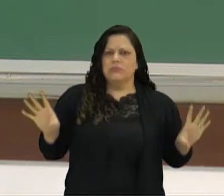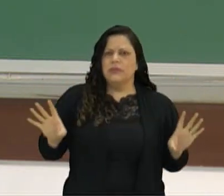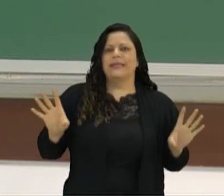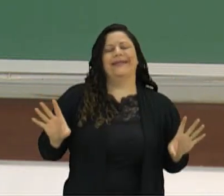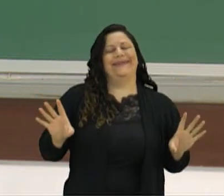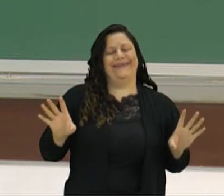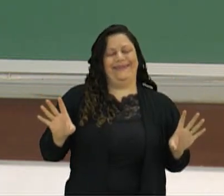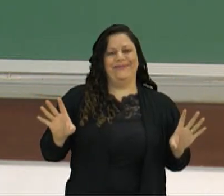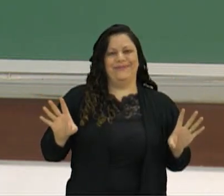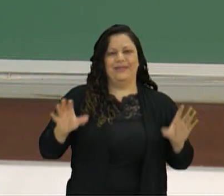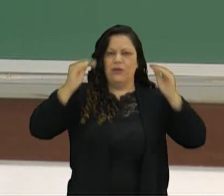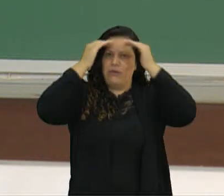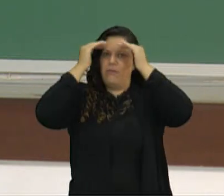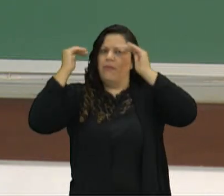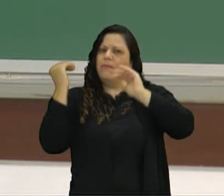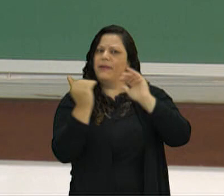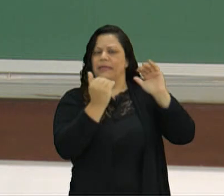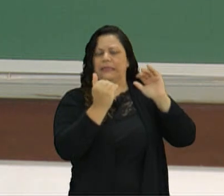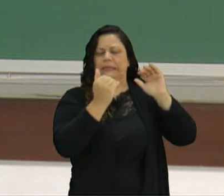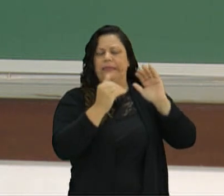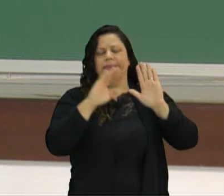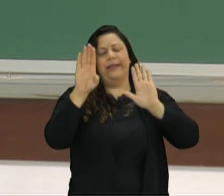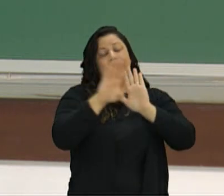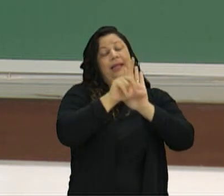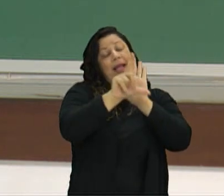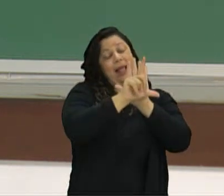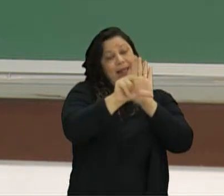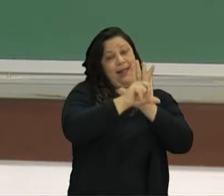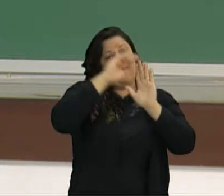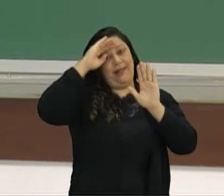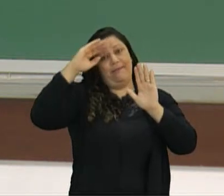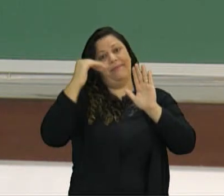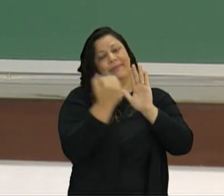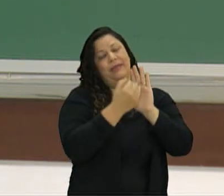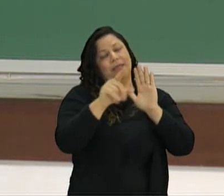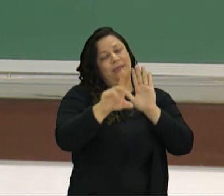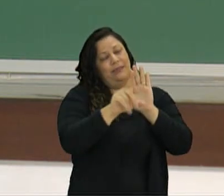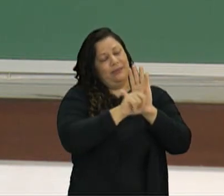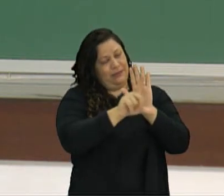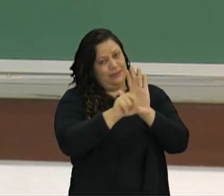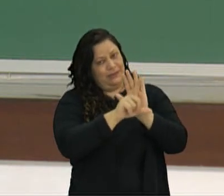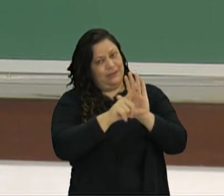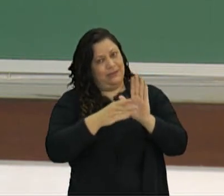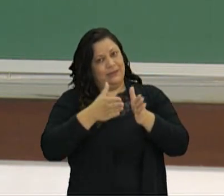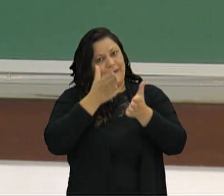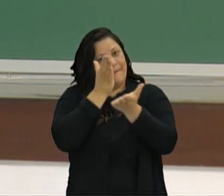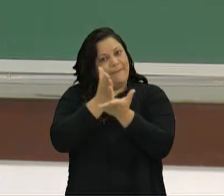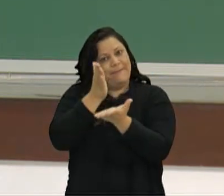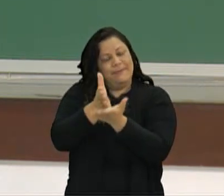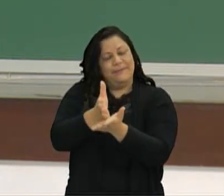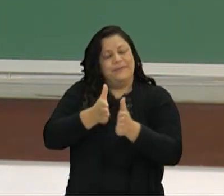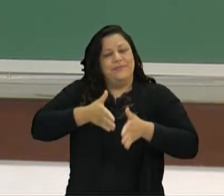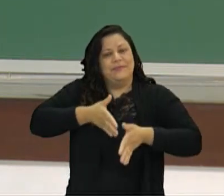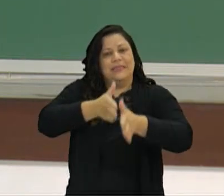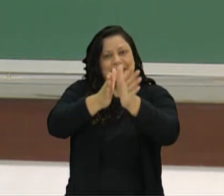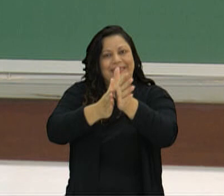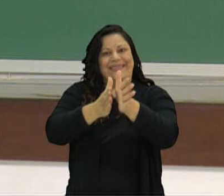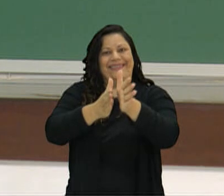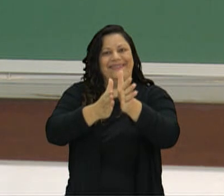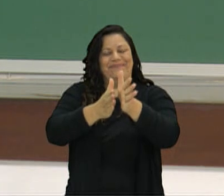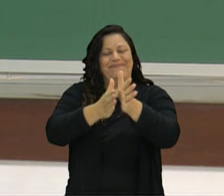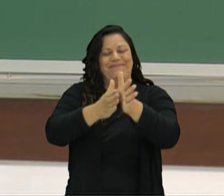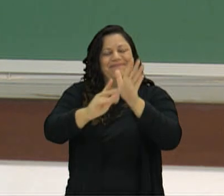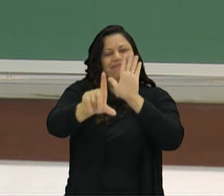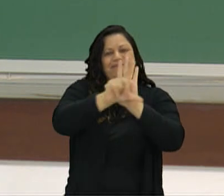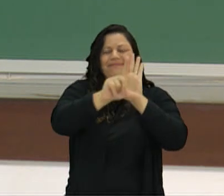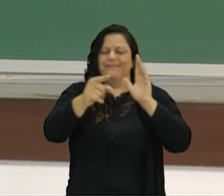que nós obedecemos e seguimos a lei. Por quê? Porque se a gente não segue a lei, pode ser que o nosso